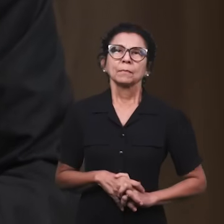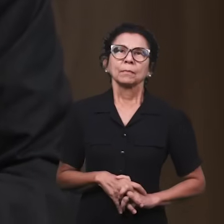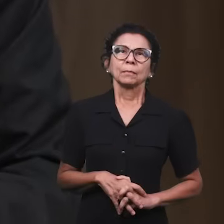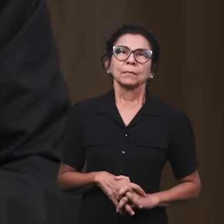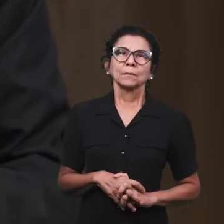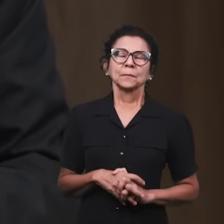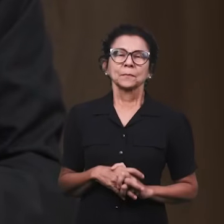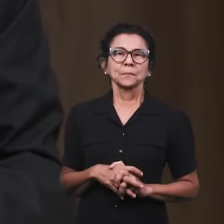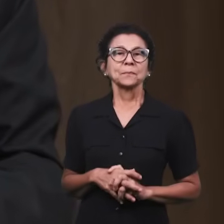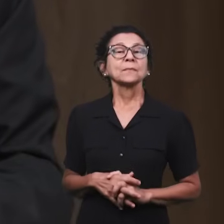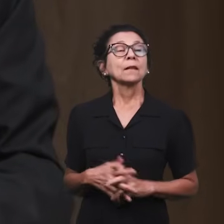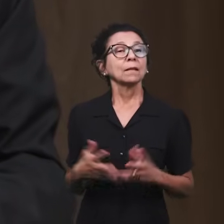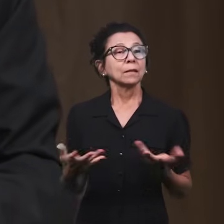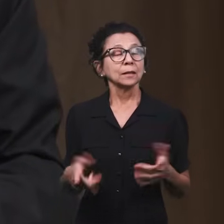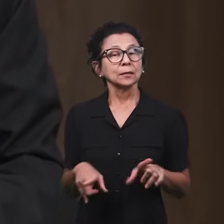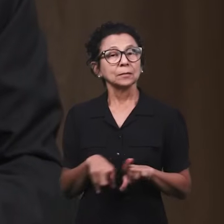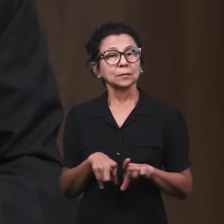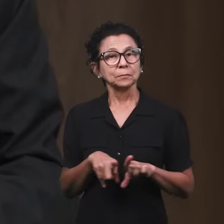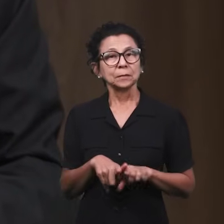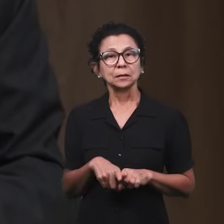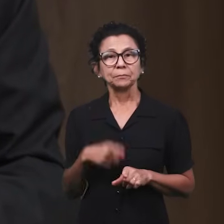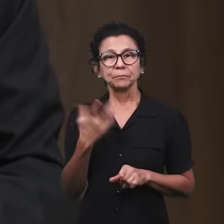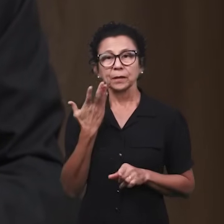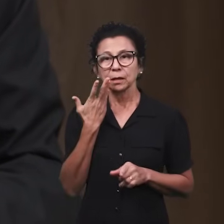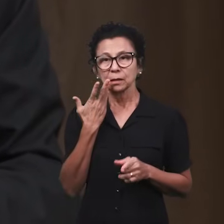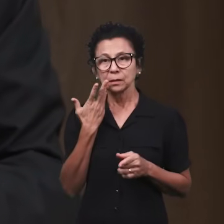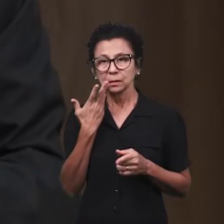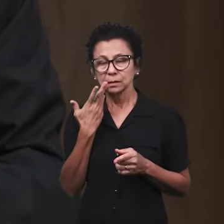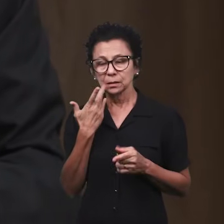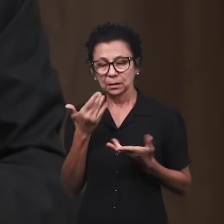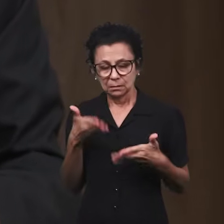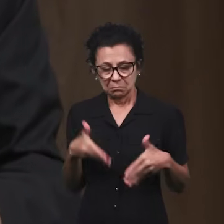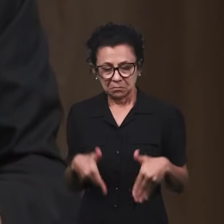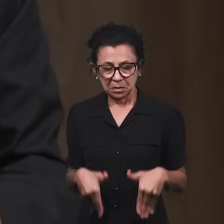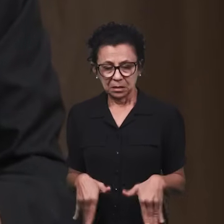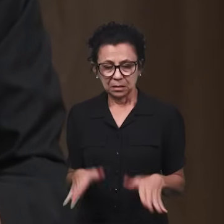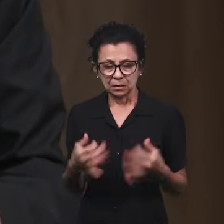crianças que nasceram perfeitas, que não havia